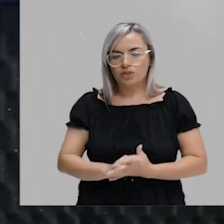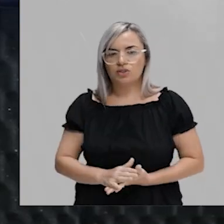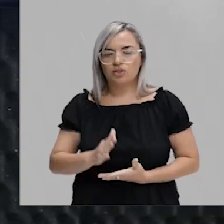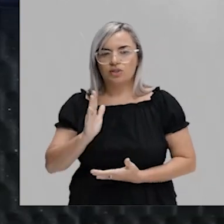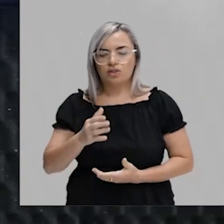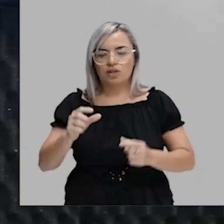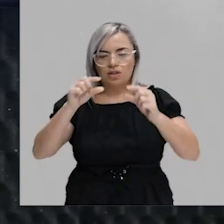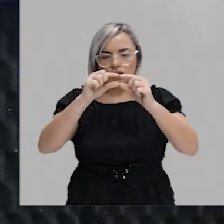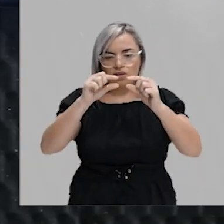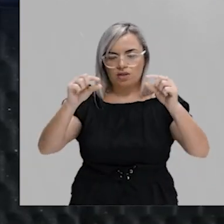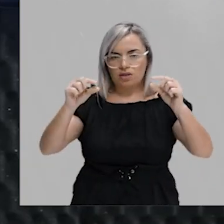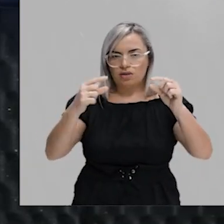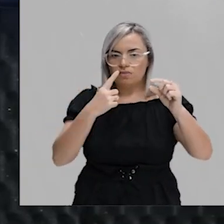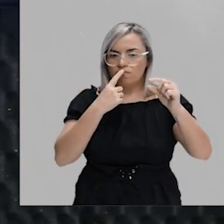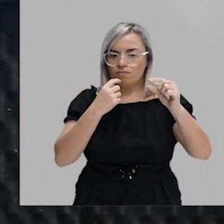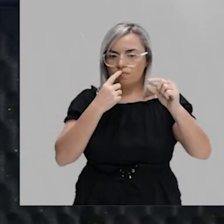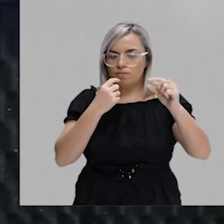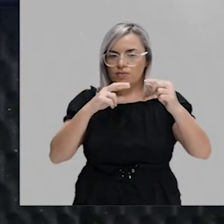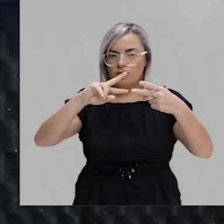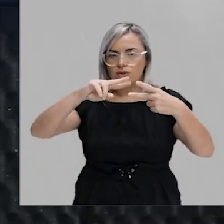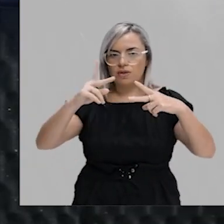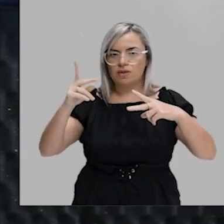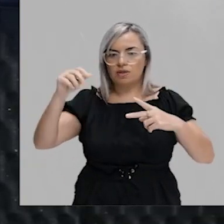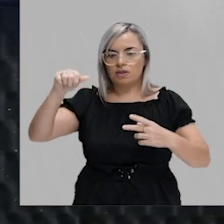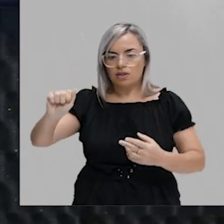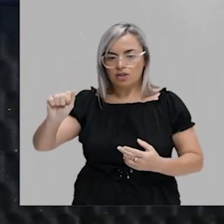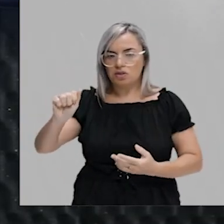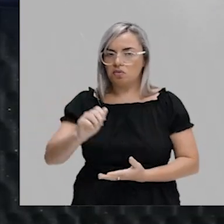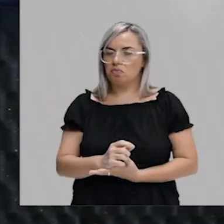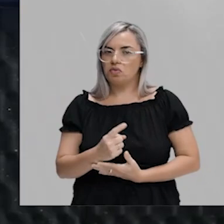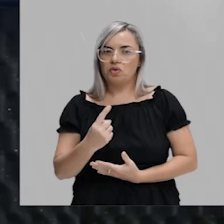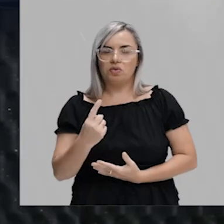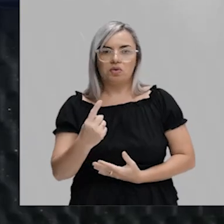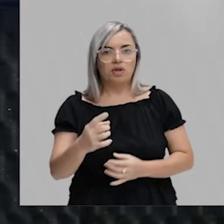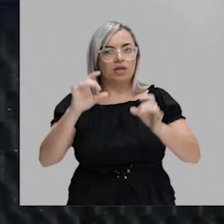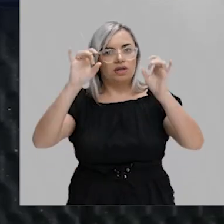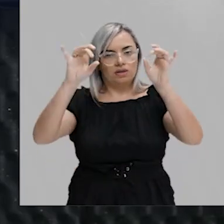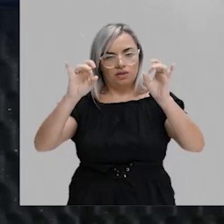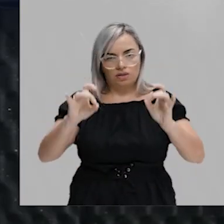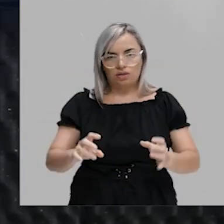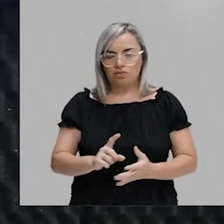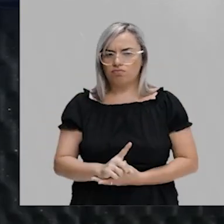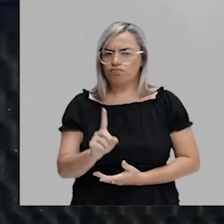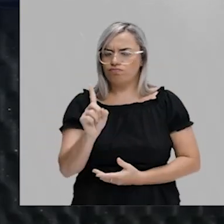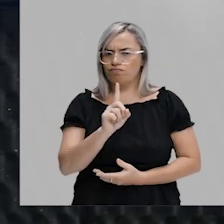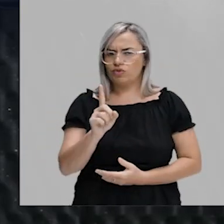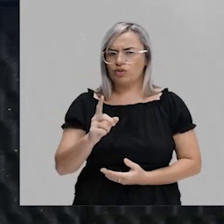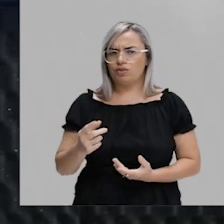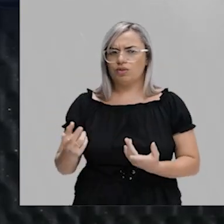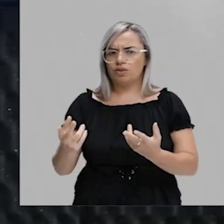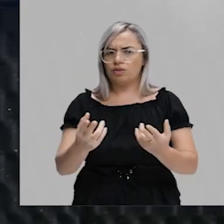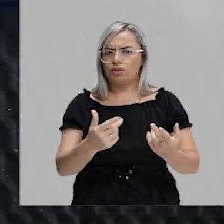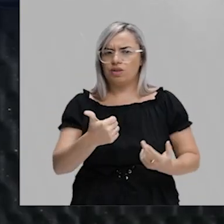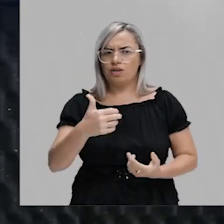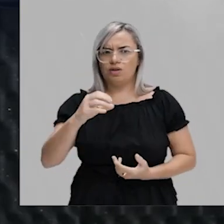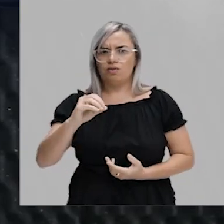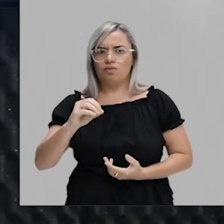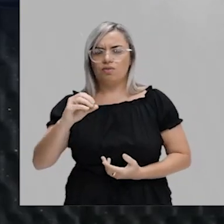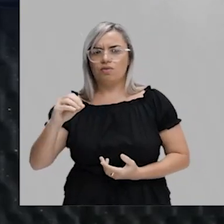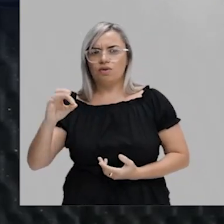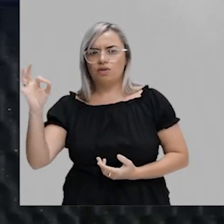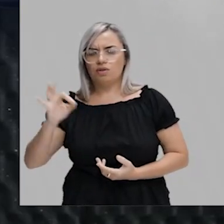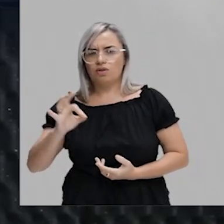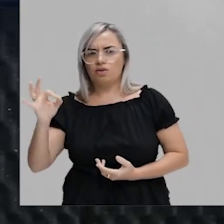Isso significa que essa mãe ela tem um DNA dela que é exclusivo, né? Nós não somos 100% iguais aos nossos pais. Nós temos um processo